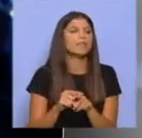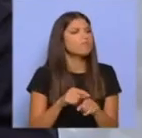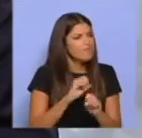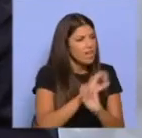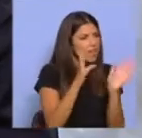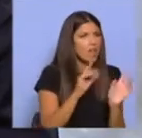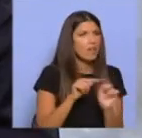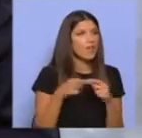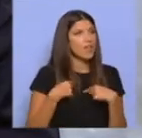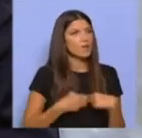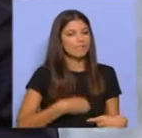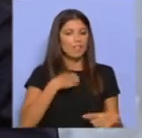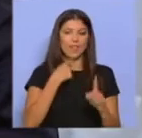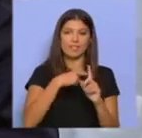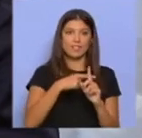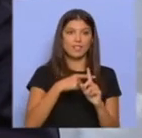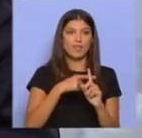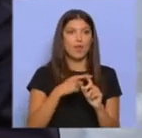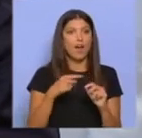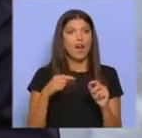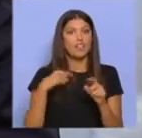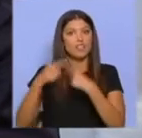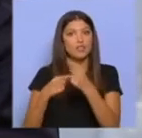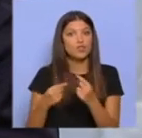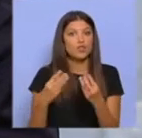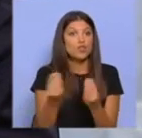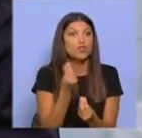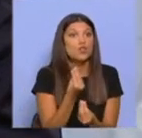muito otimista em relação às novas gerações. Não tenho nada, um